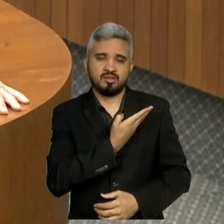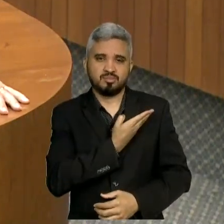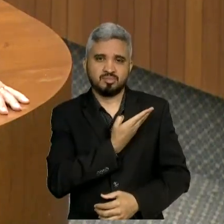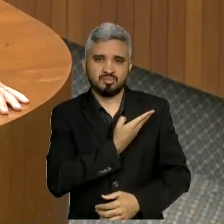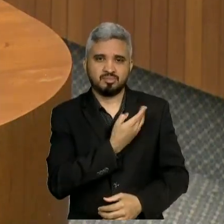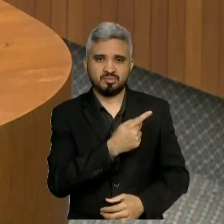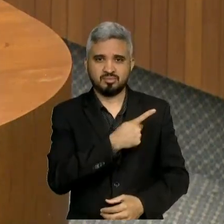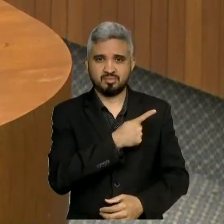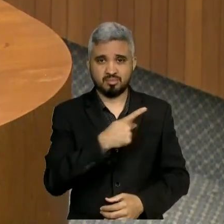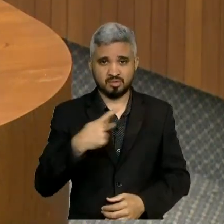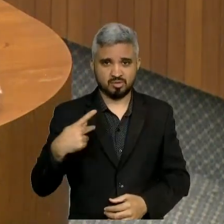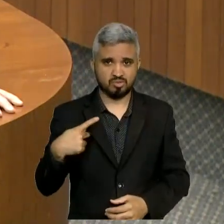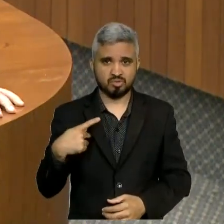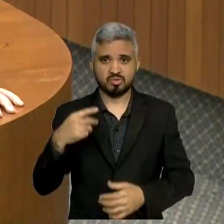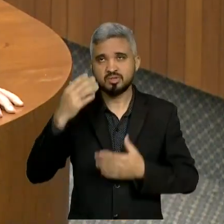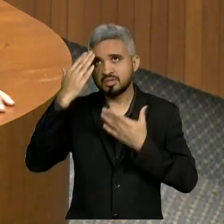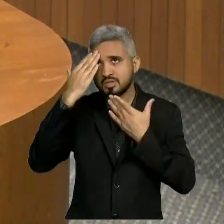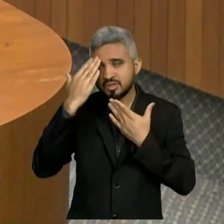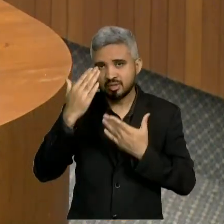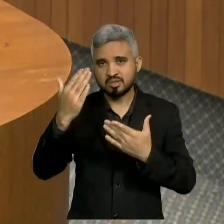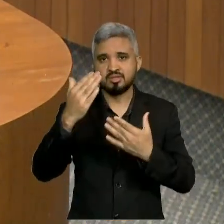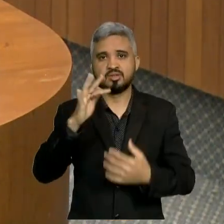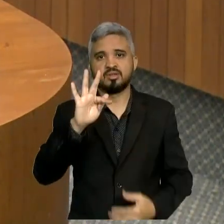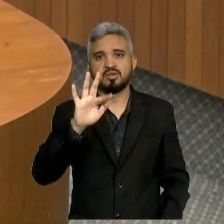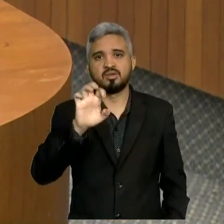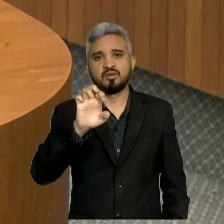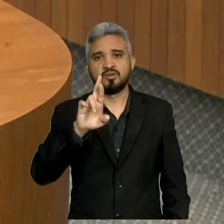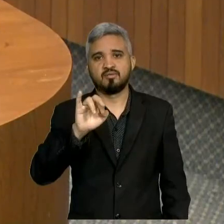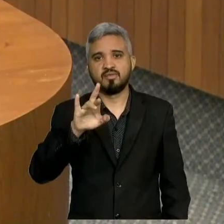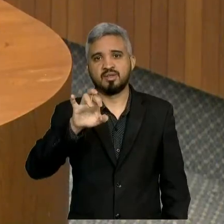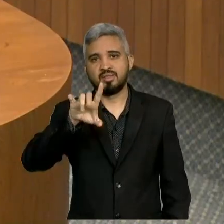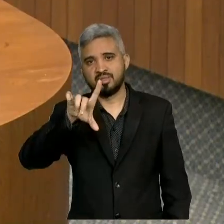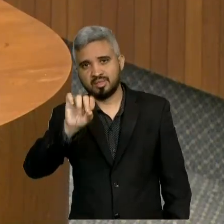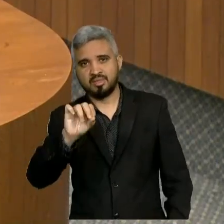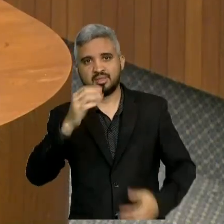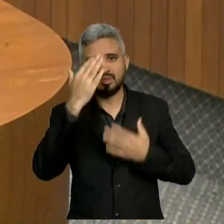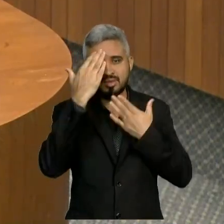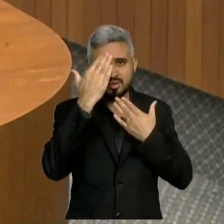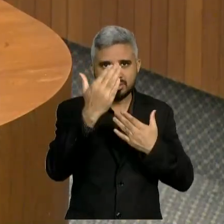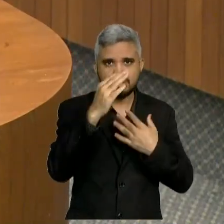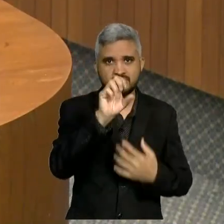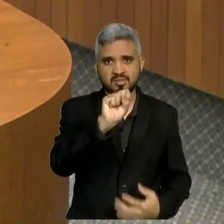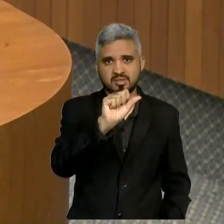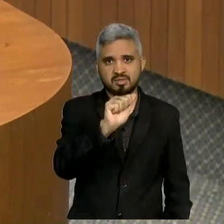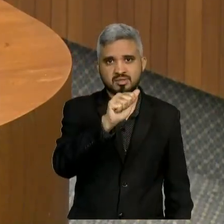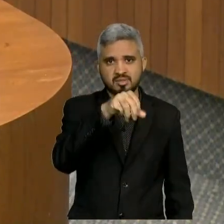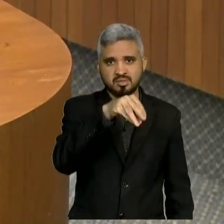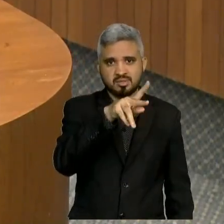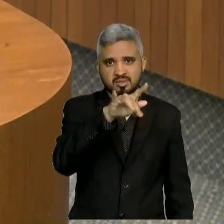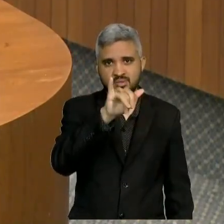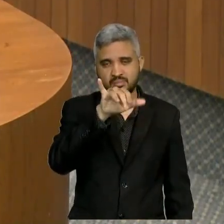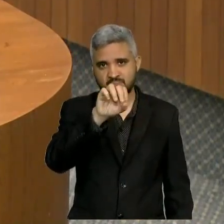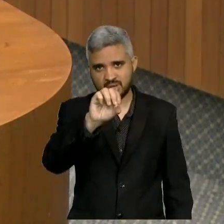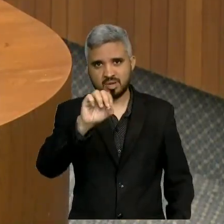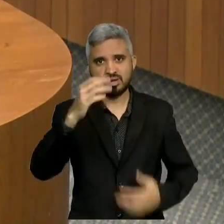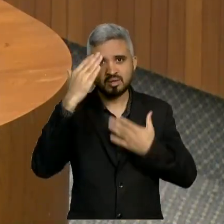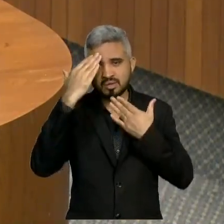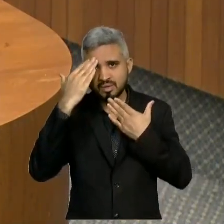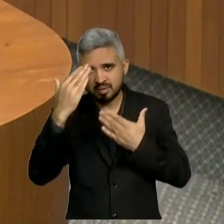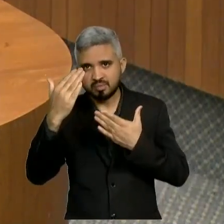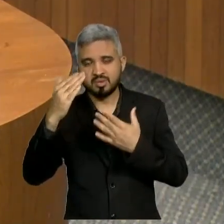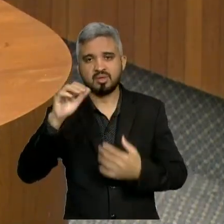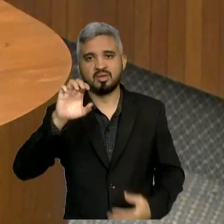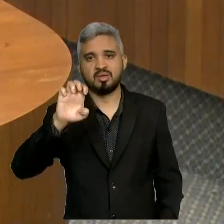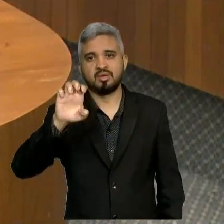pastores, agradeço ao Fernando, agradeço ao Sampaio, agradeço ao Eudes, agradeço a todos vocês e